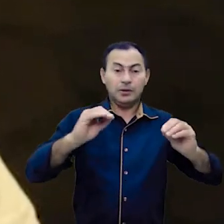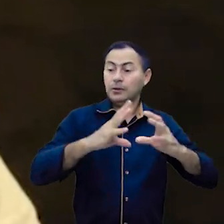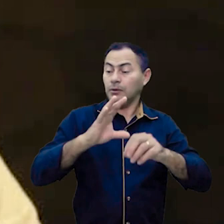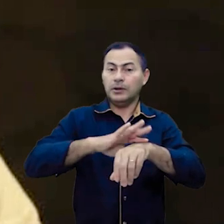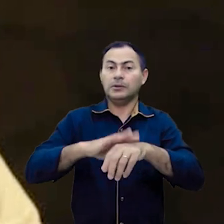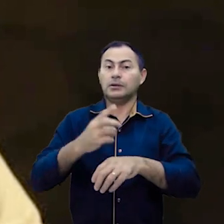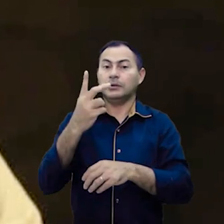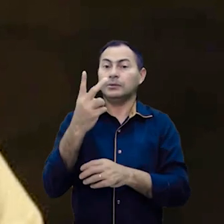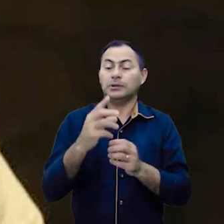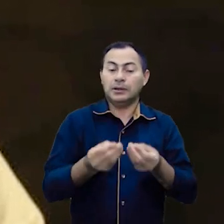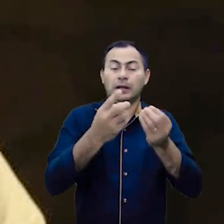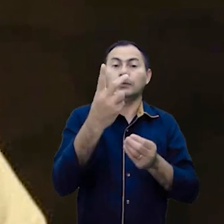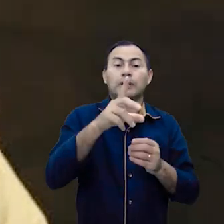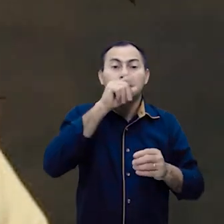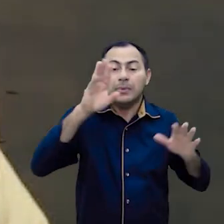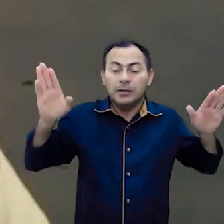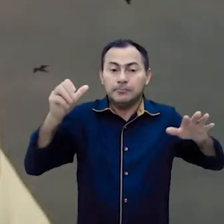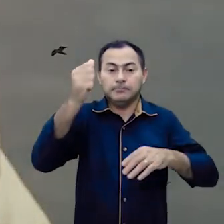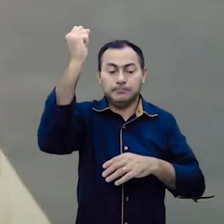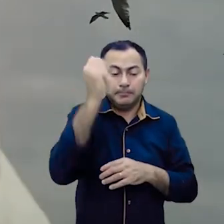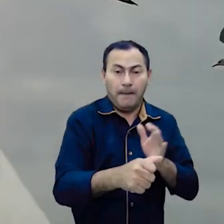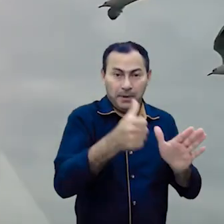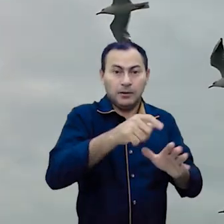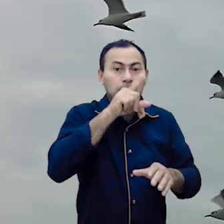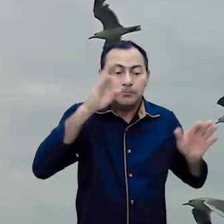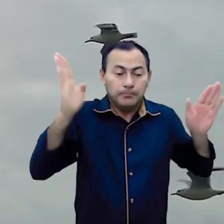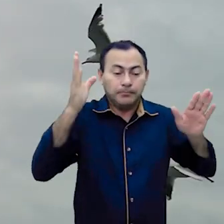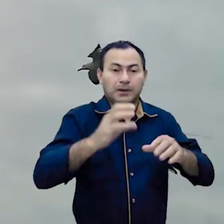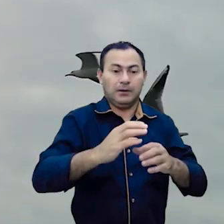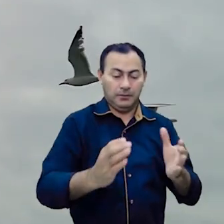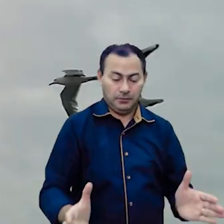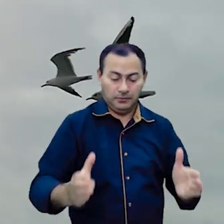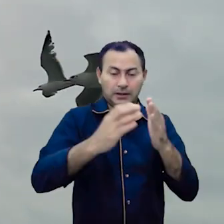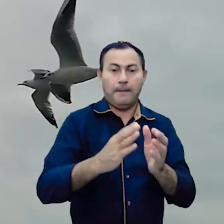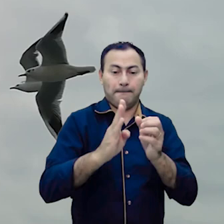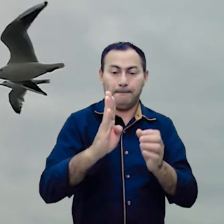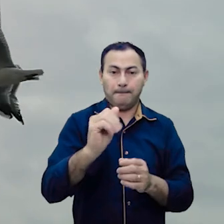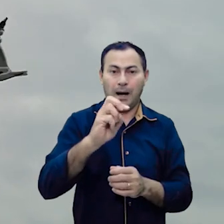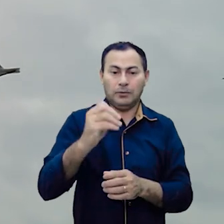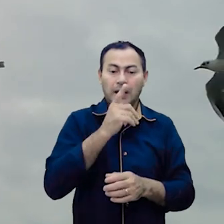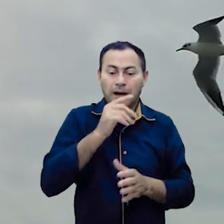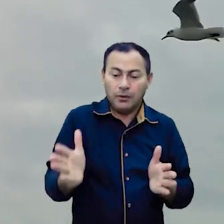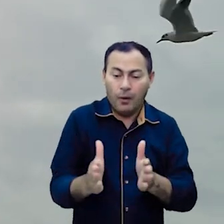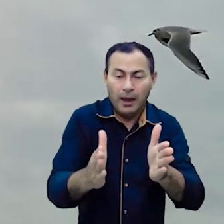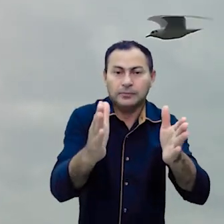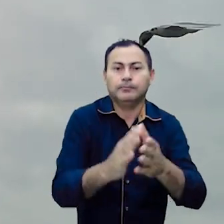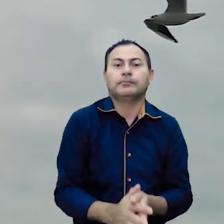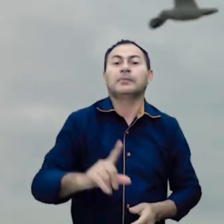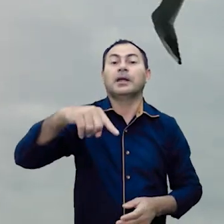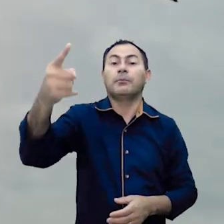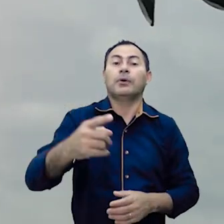era instruído para conseguir dois pássaros então sacrificava o primeiro pássaro no vaso de barro nas águas